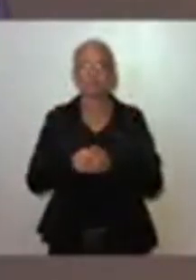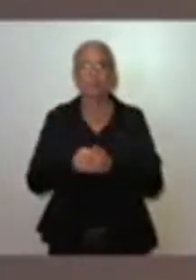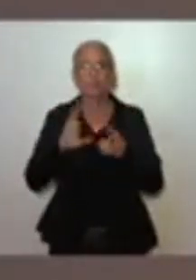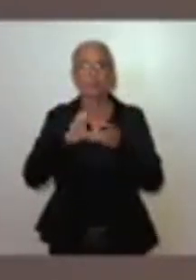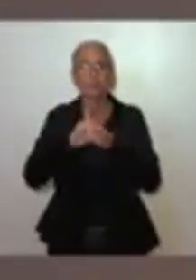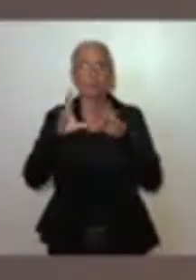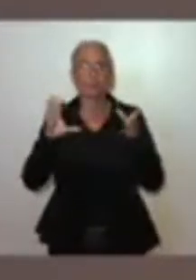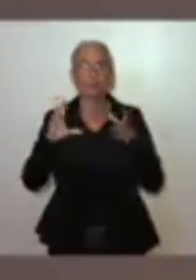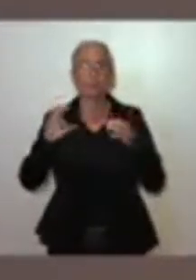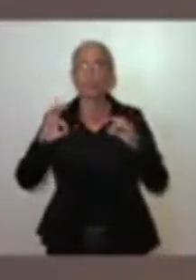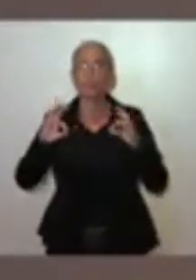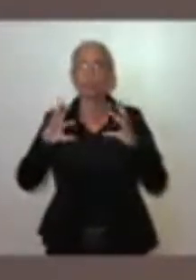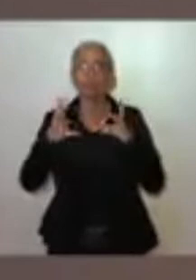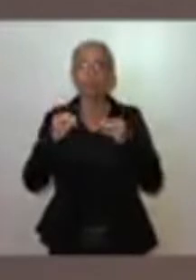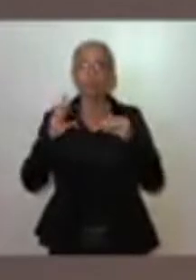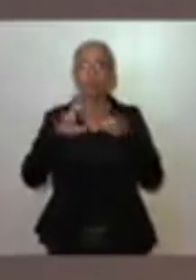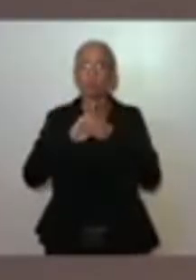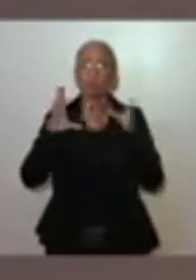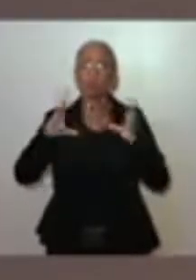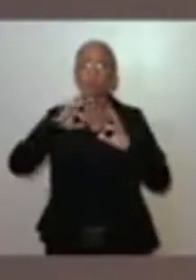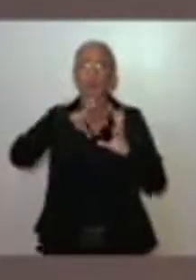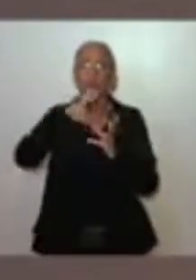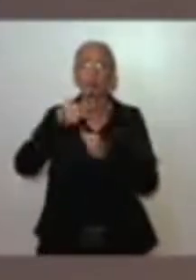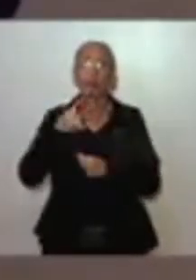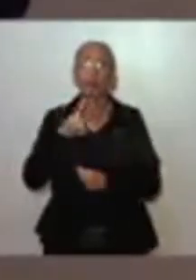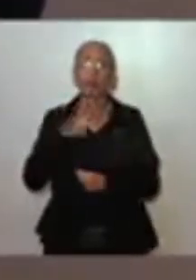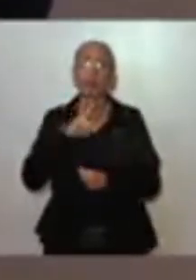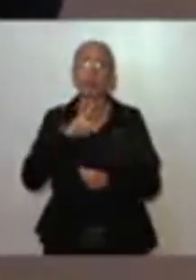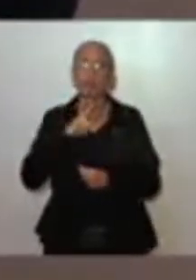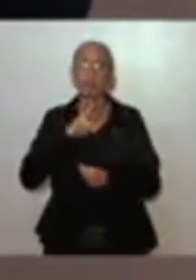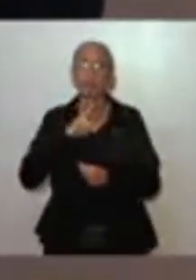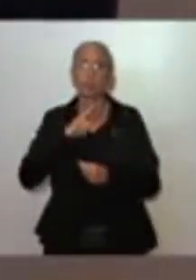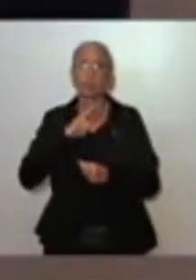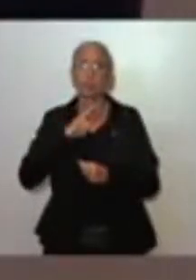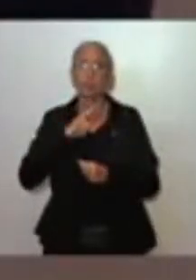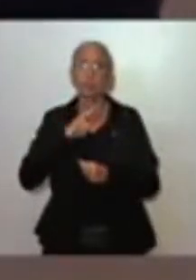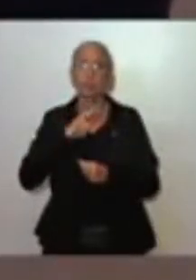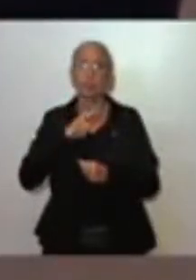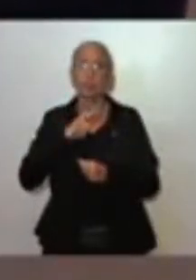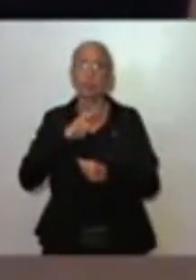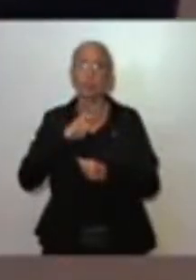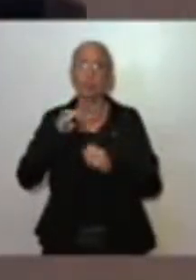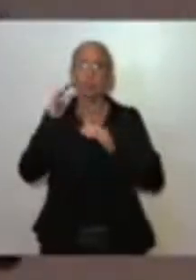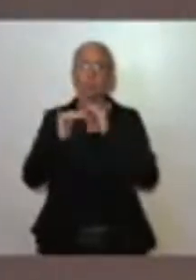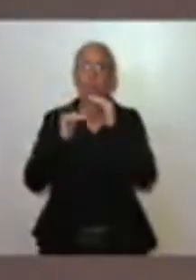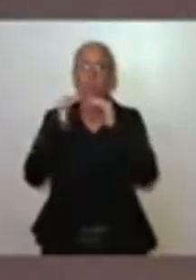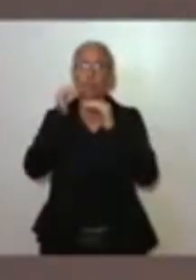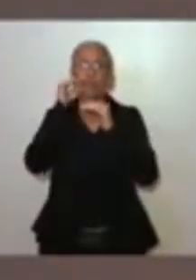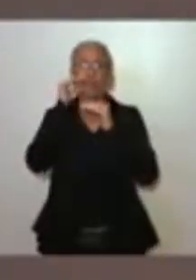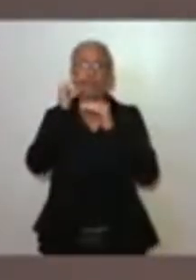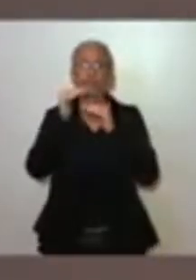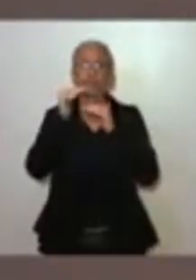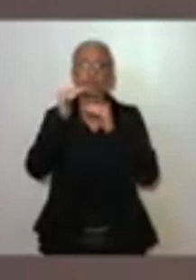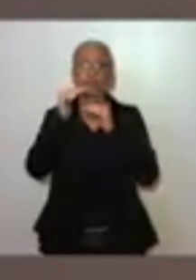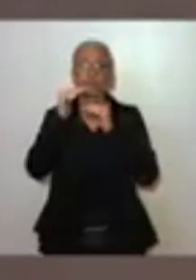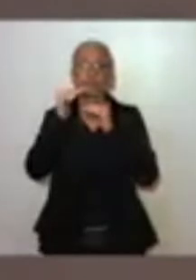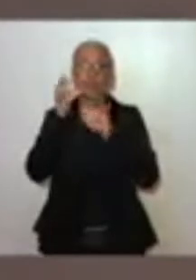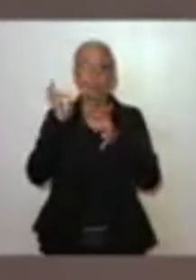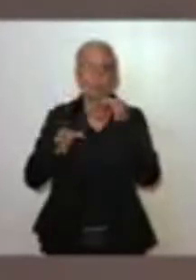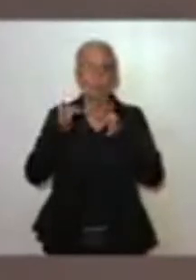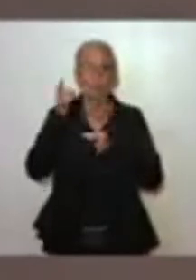quase todas as democracias do mundo tem um Supremo Tribunal ou uma Suprema corte ou uma corte